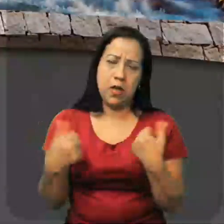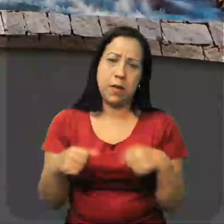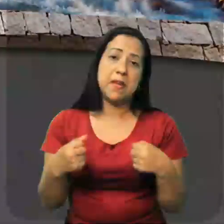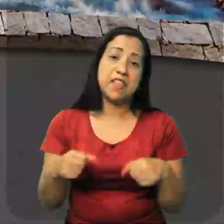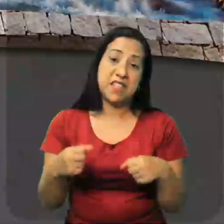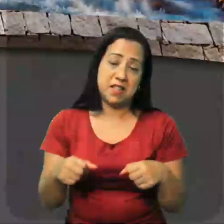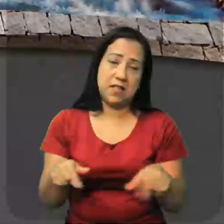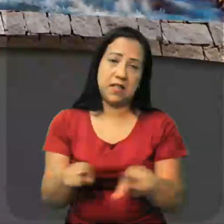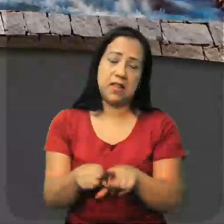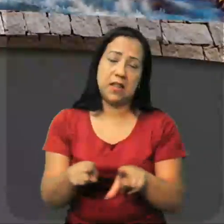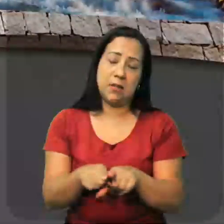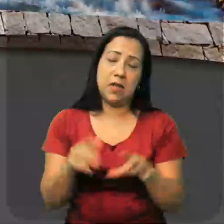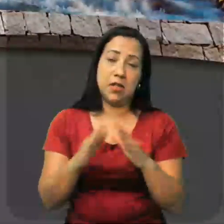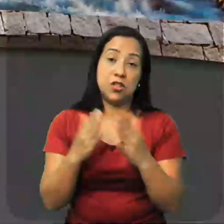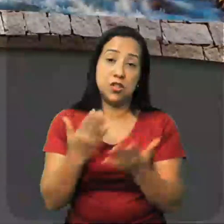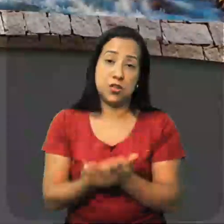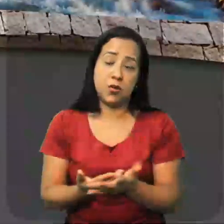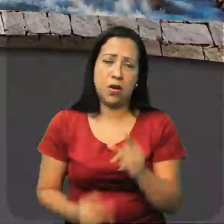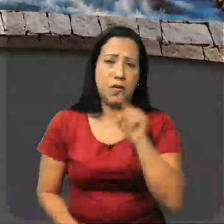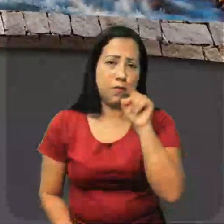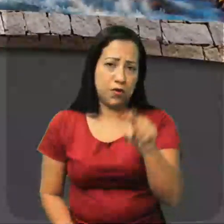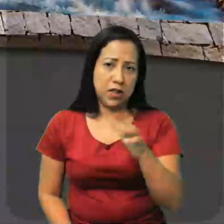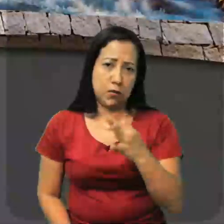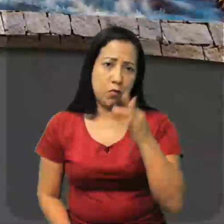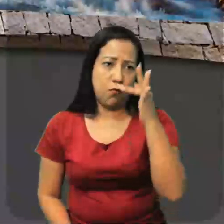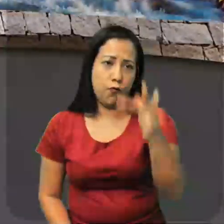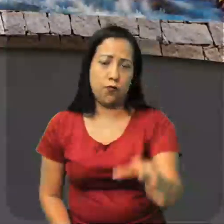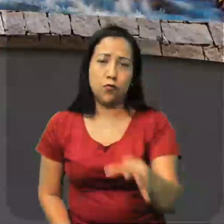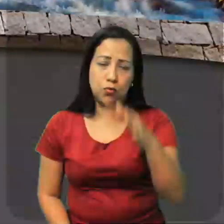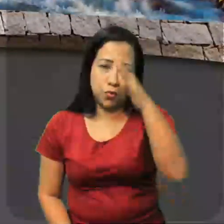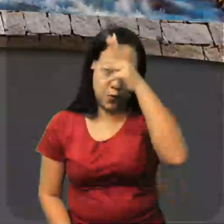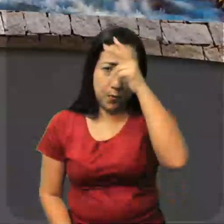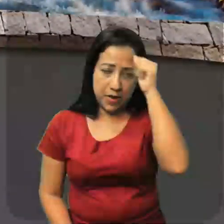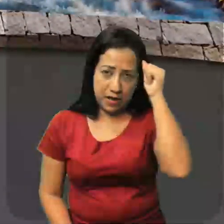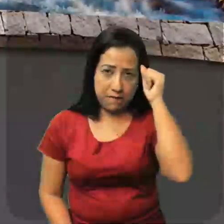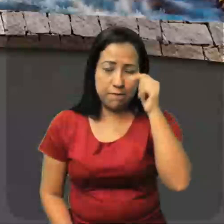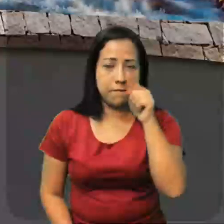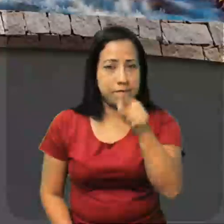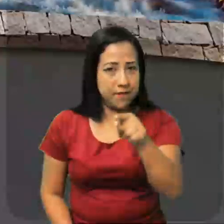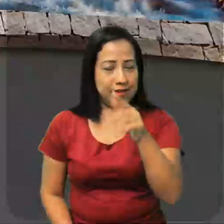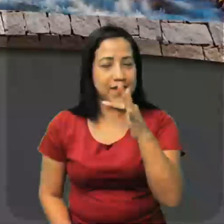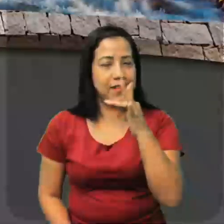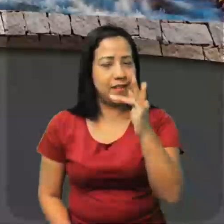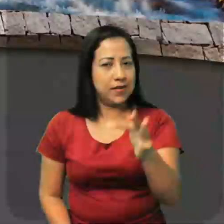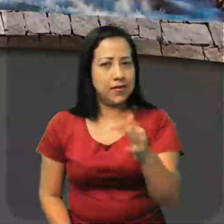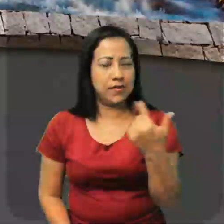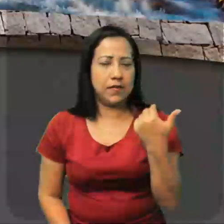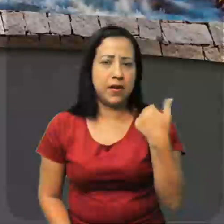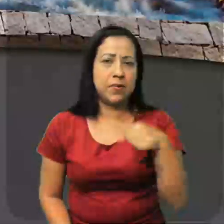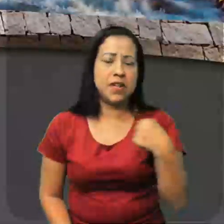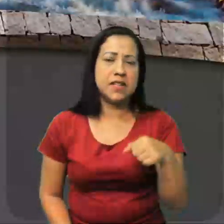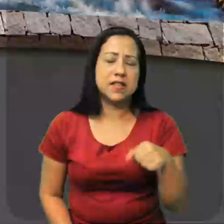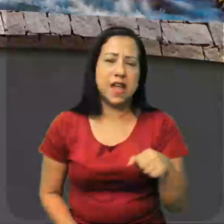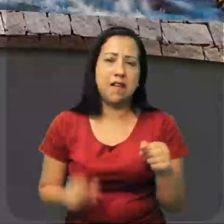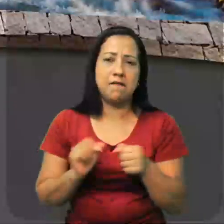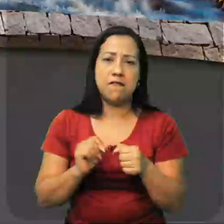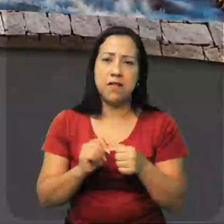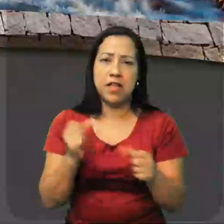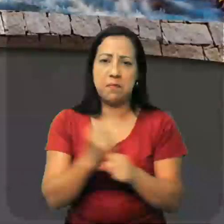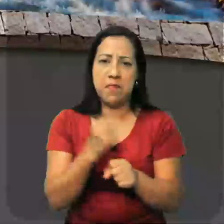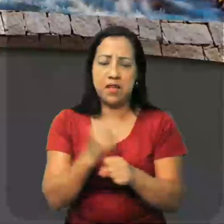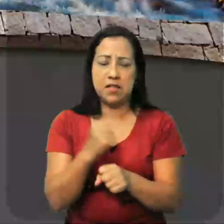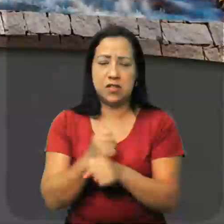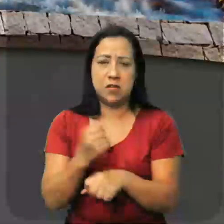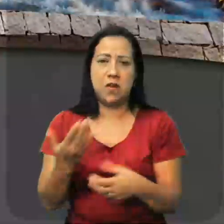que vocês estão, vocês vão precisar construir mais escolas para o ensino fundamental ou vocês vão